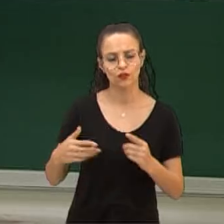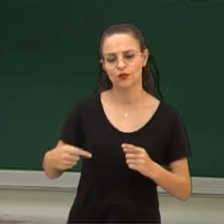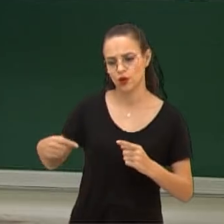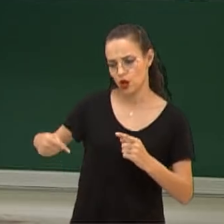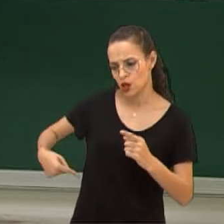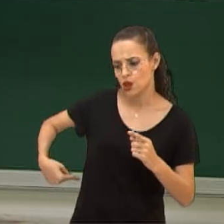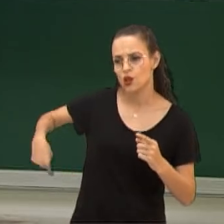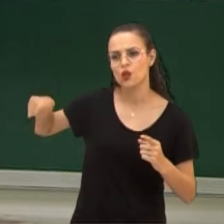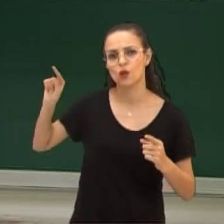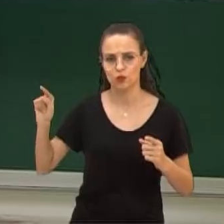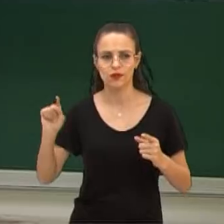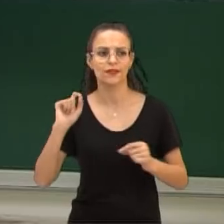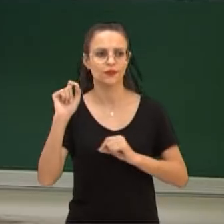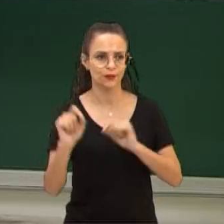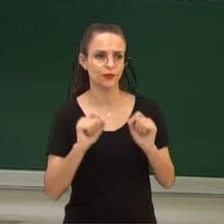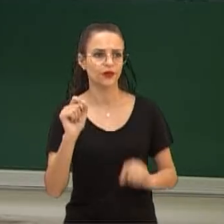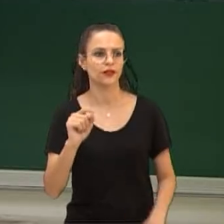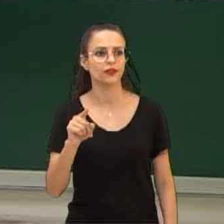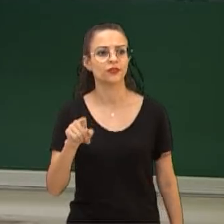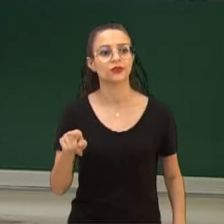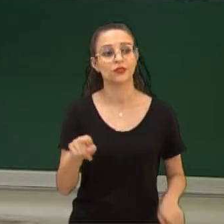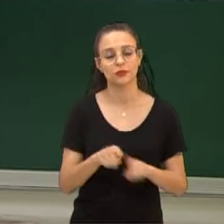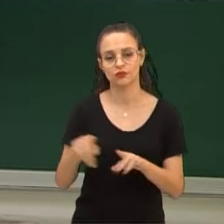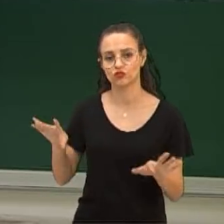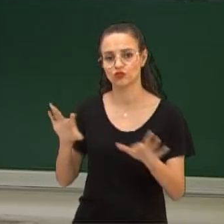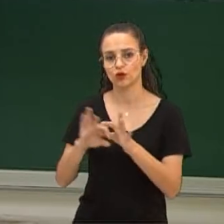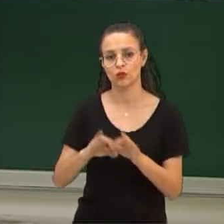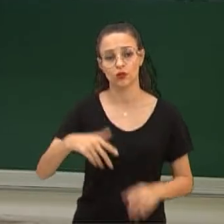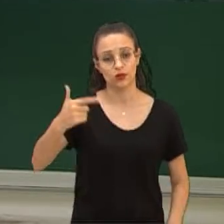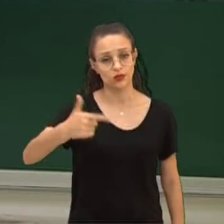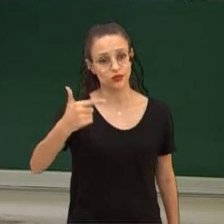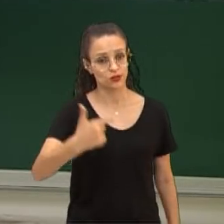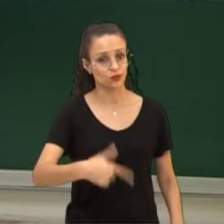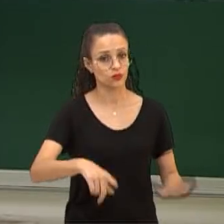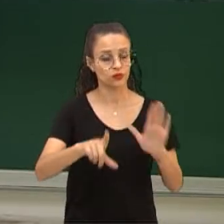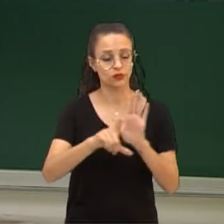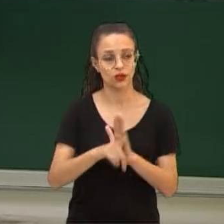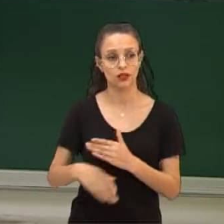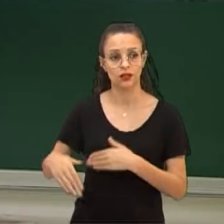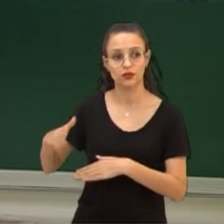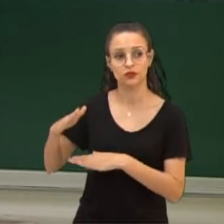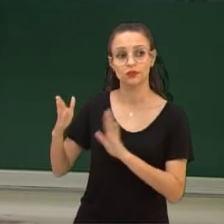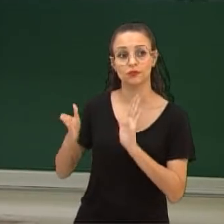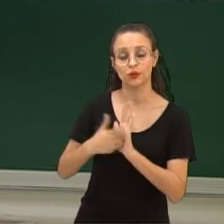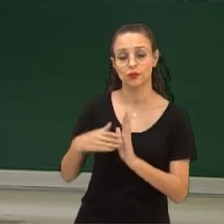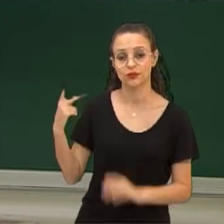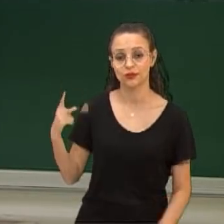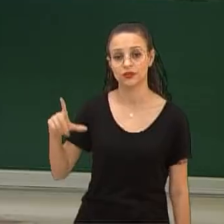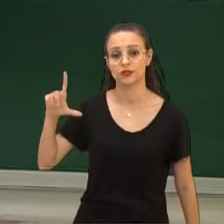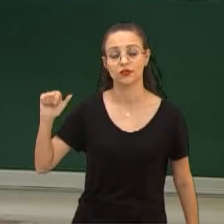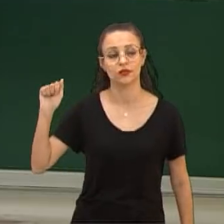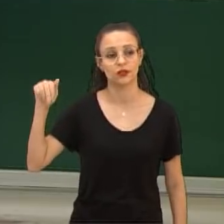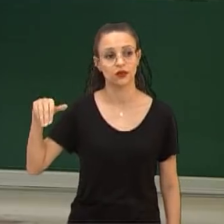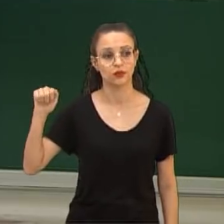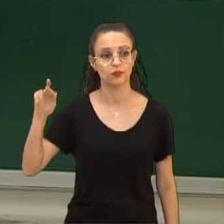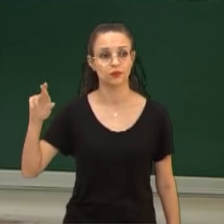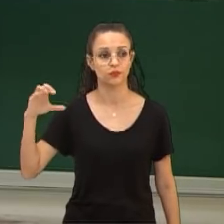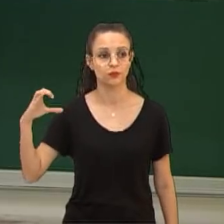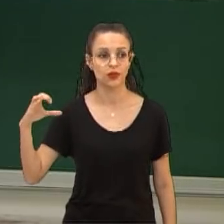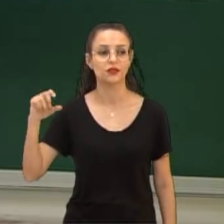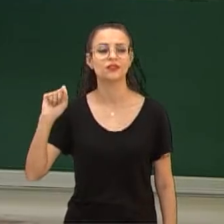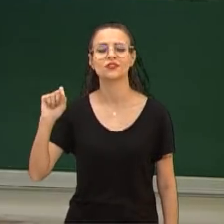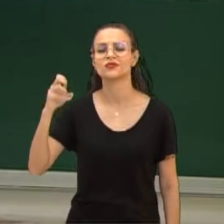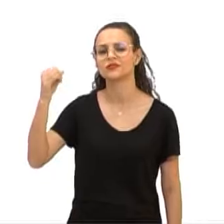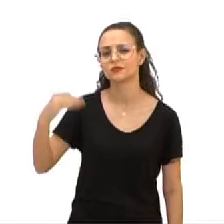longa e, segundo a segunda lei proposta por Lamarck, a lei da transmissão dos caracteres